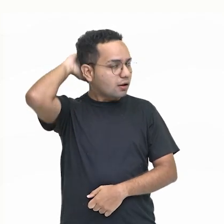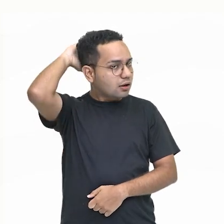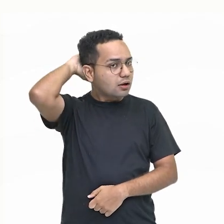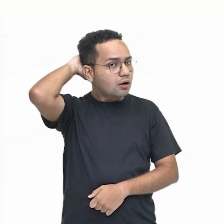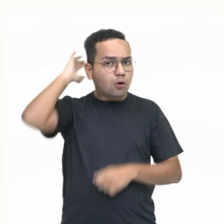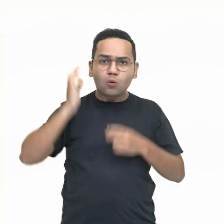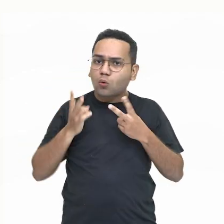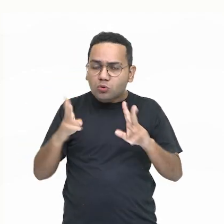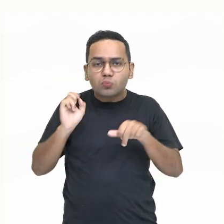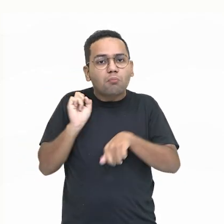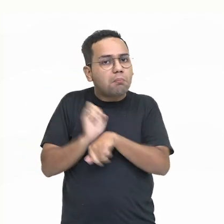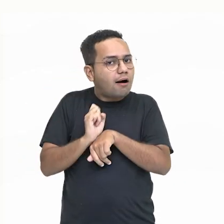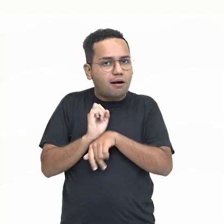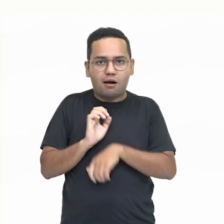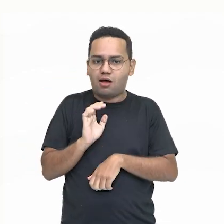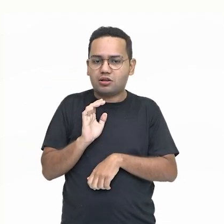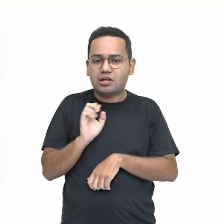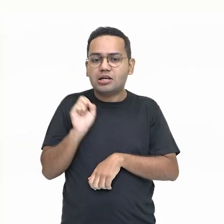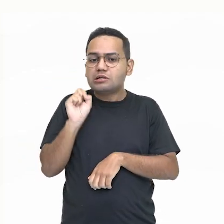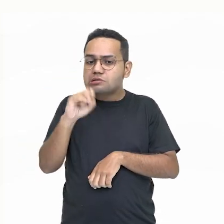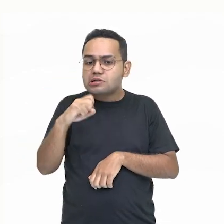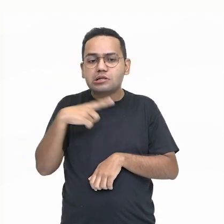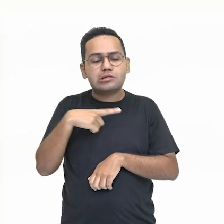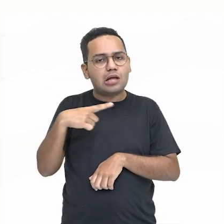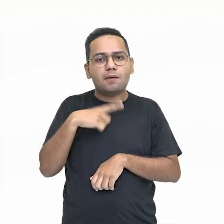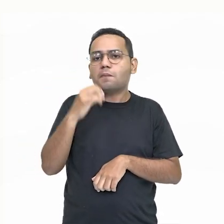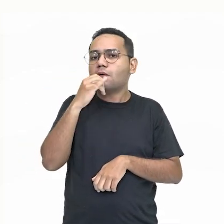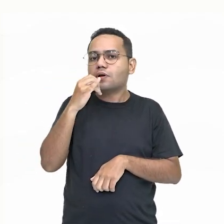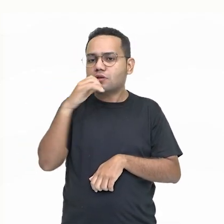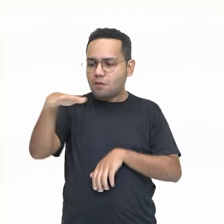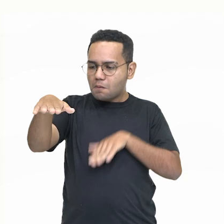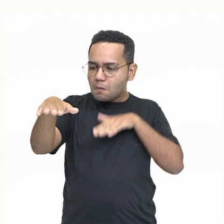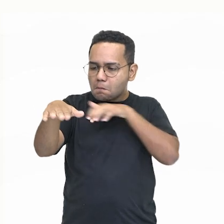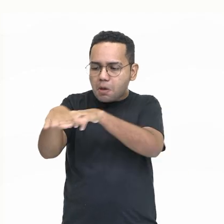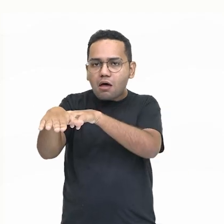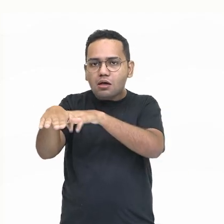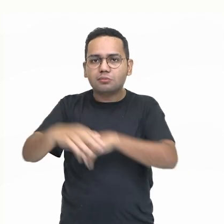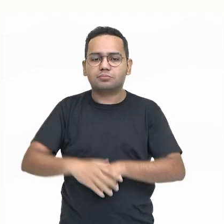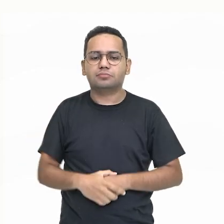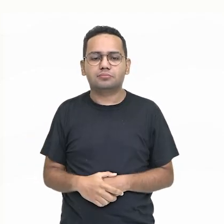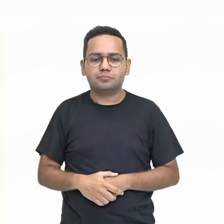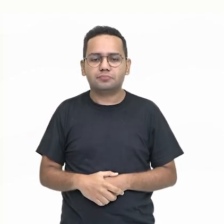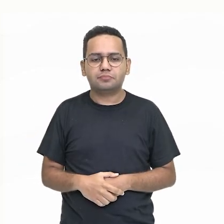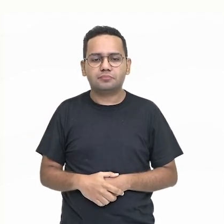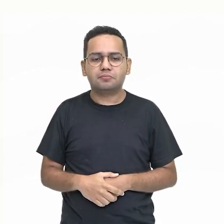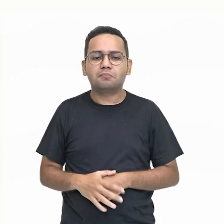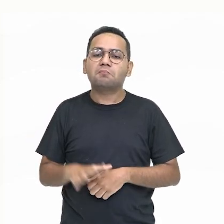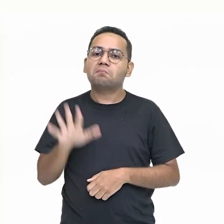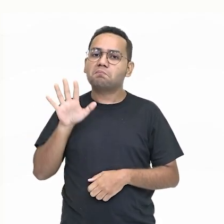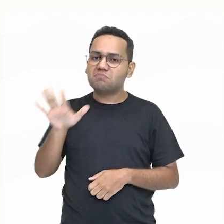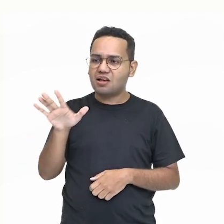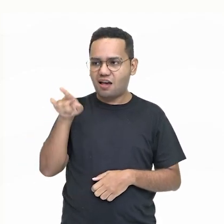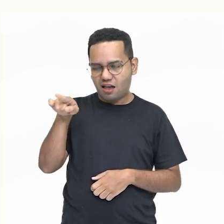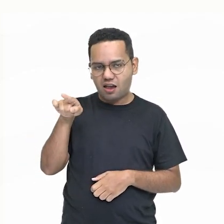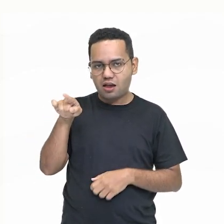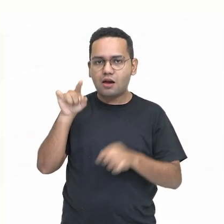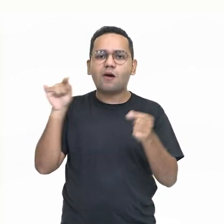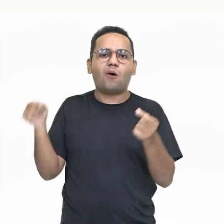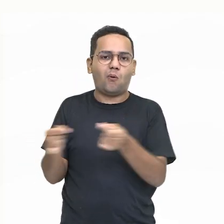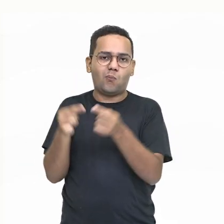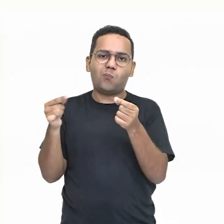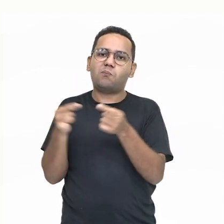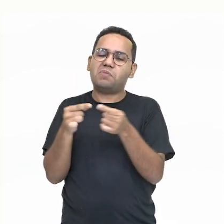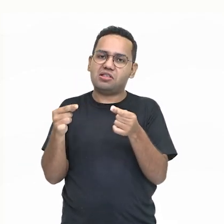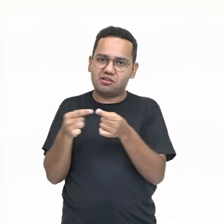em repouso quando ocorrem colisões traseiras. E esse é o princípio